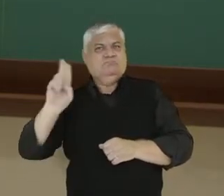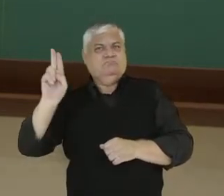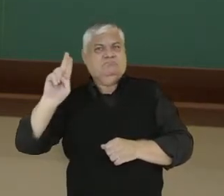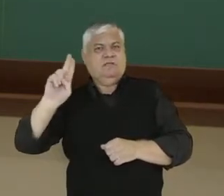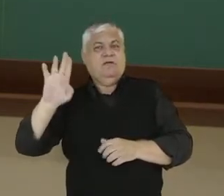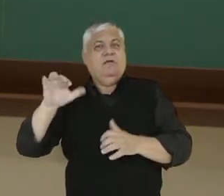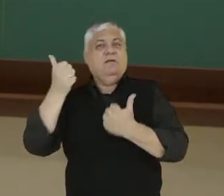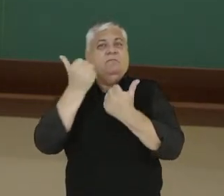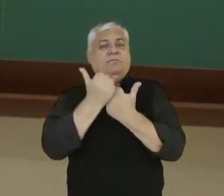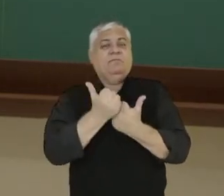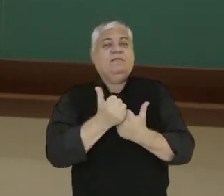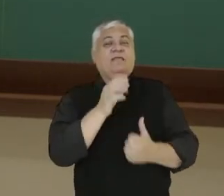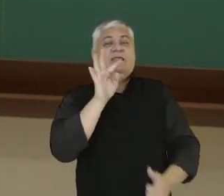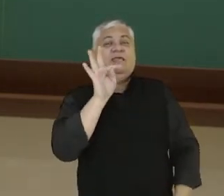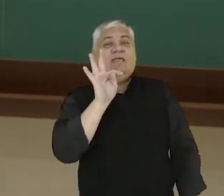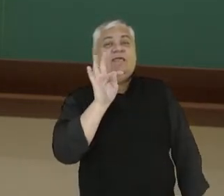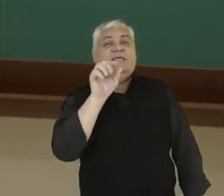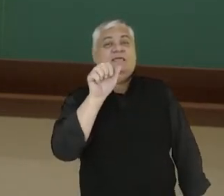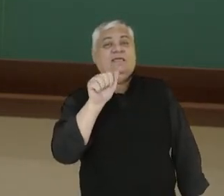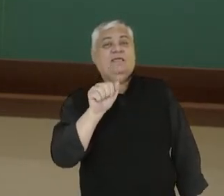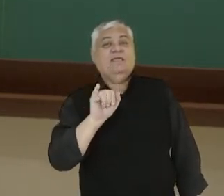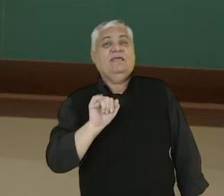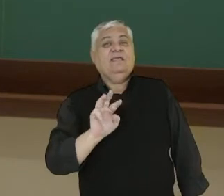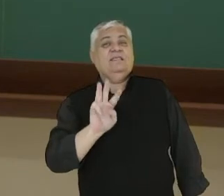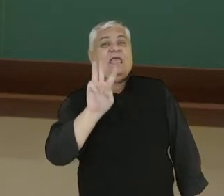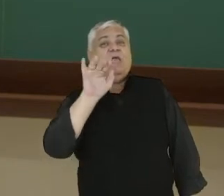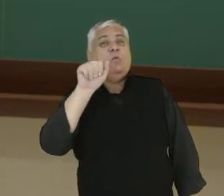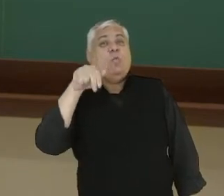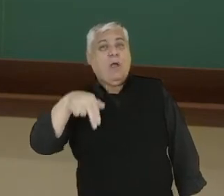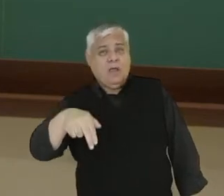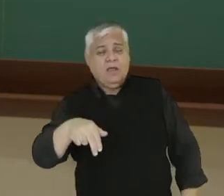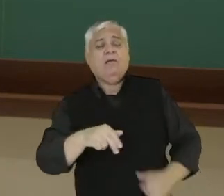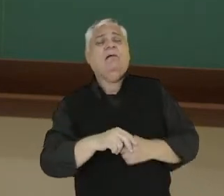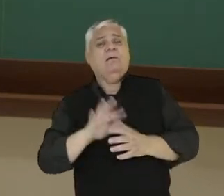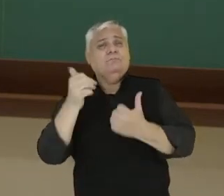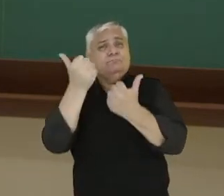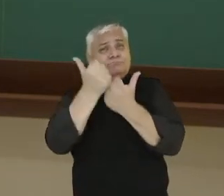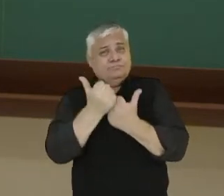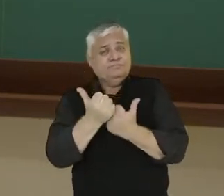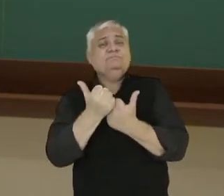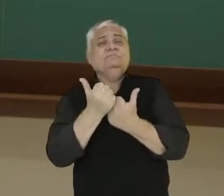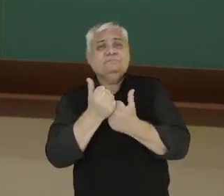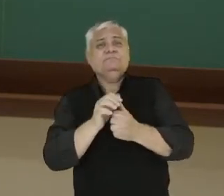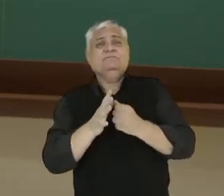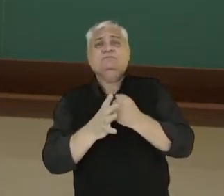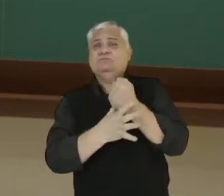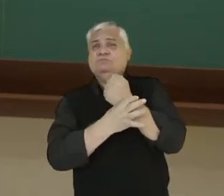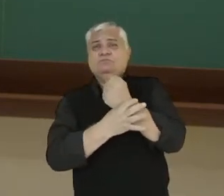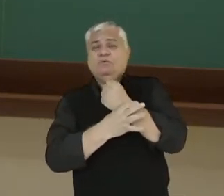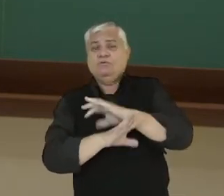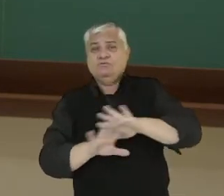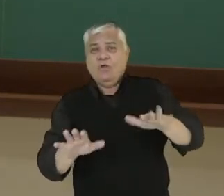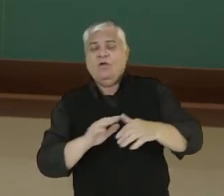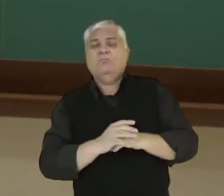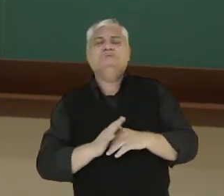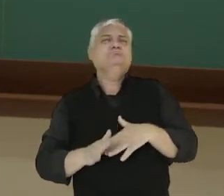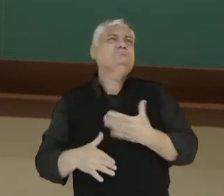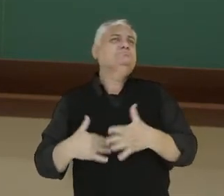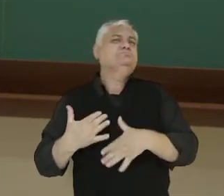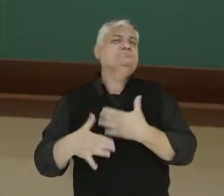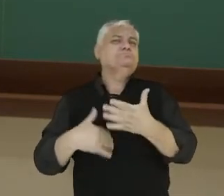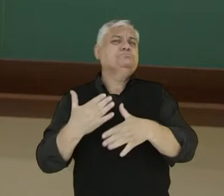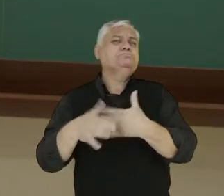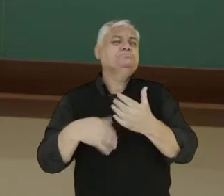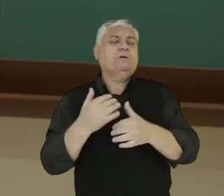a República Nacionalista ali de Taiwan, né, que representava a China no Conselho de Segurança. Só mais tarde, depois